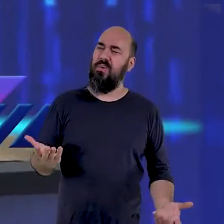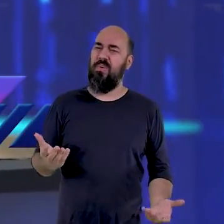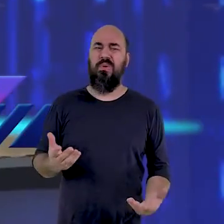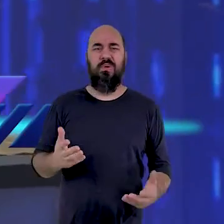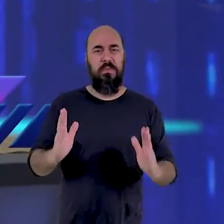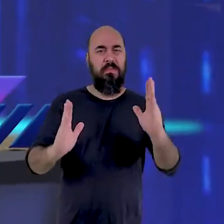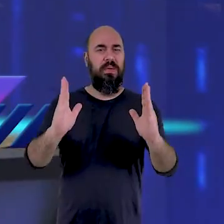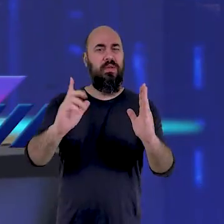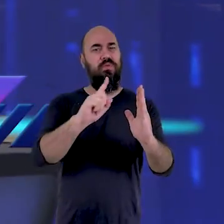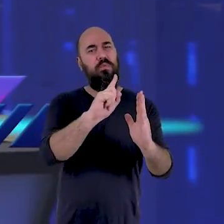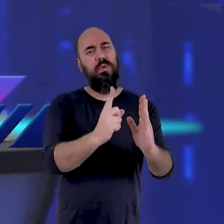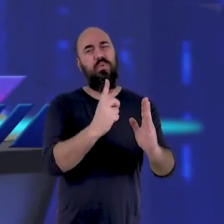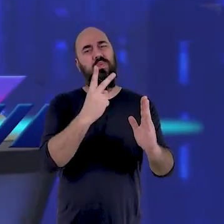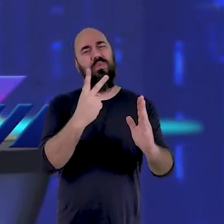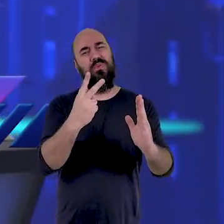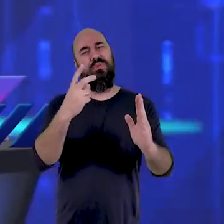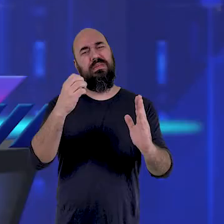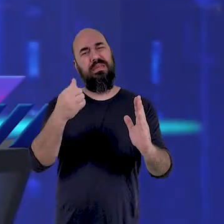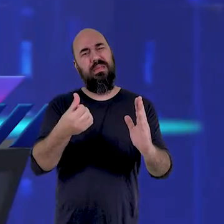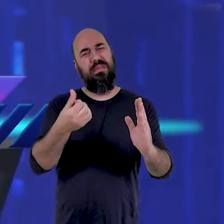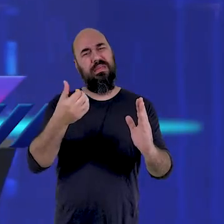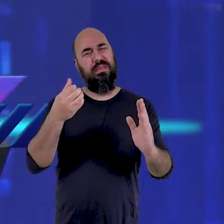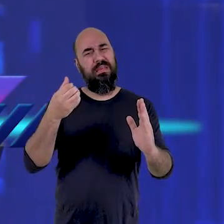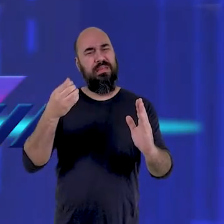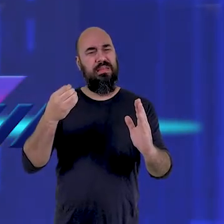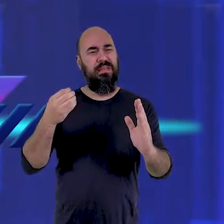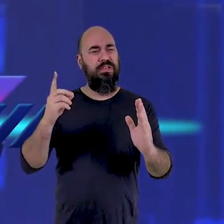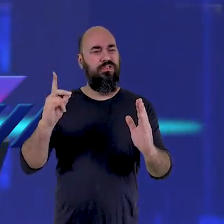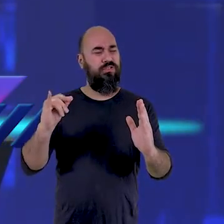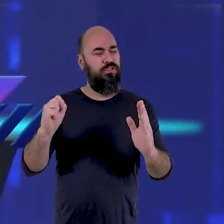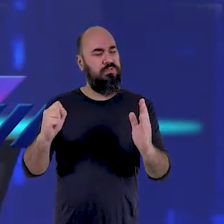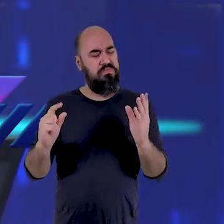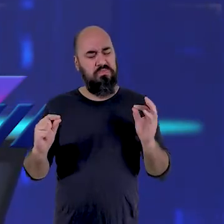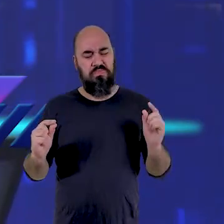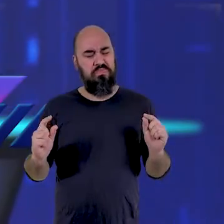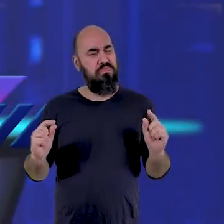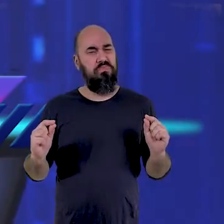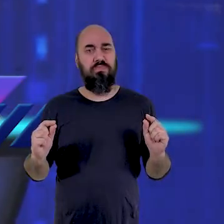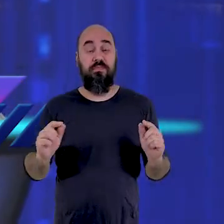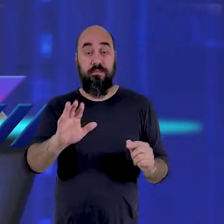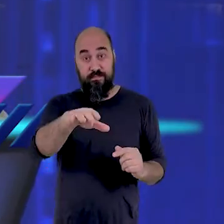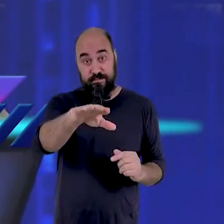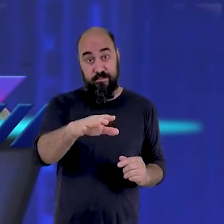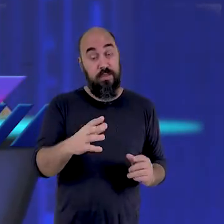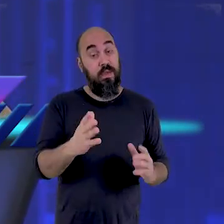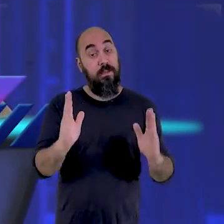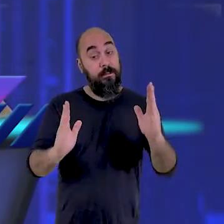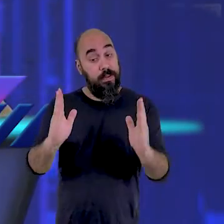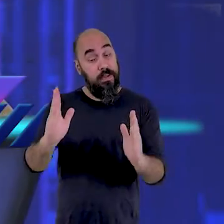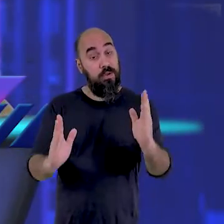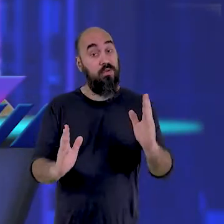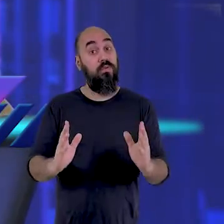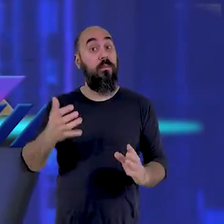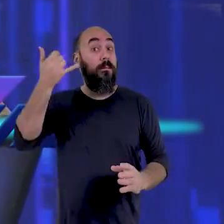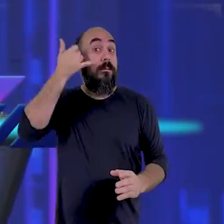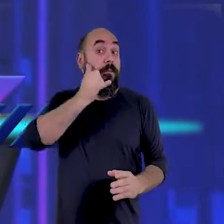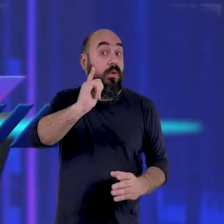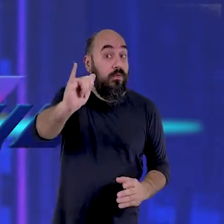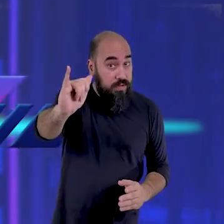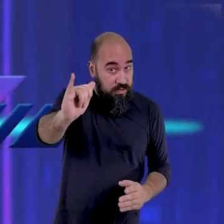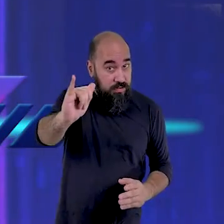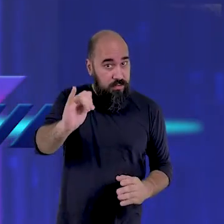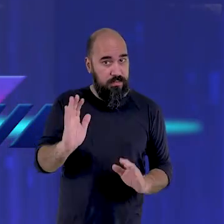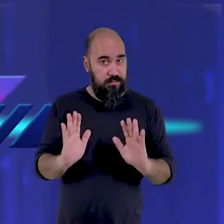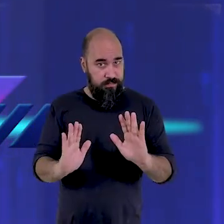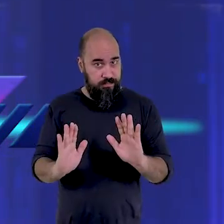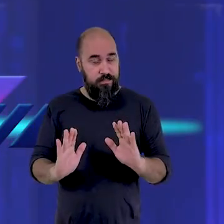durante 1260 dias? Este é um período de contagem profética. Há um elemento